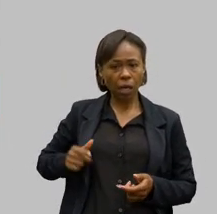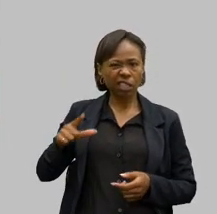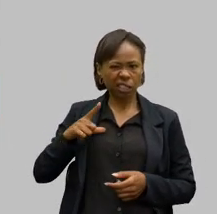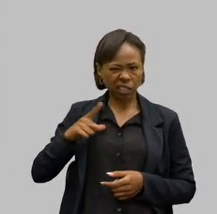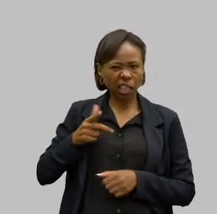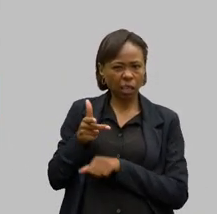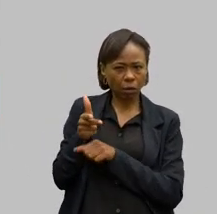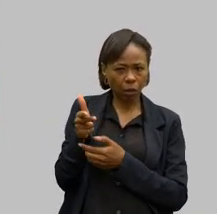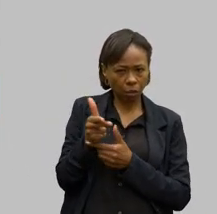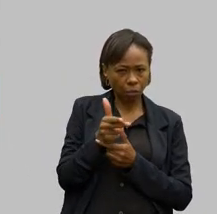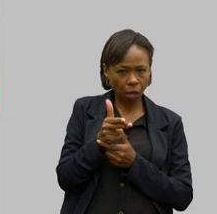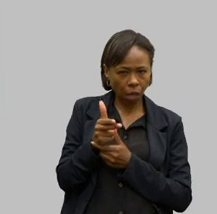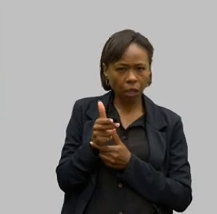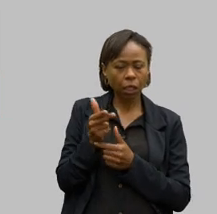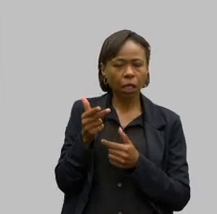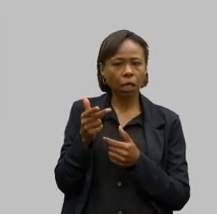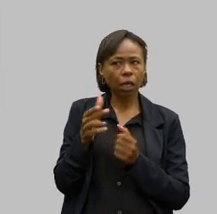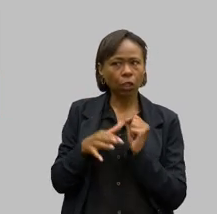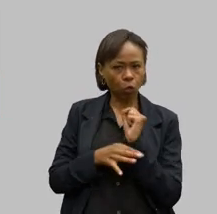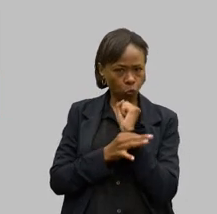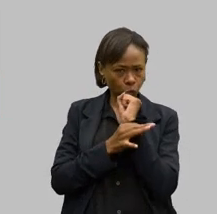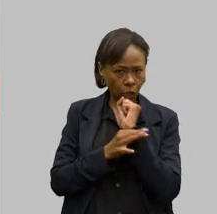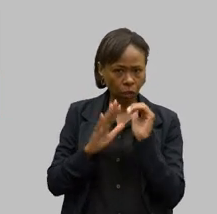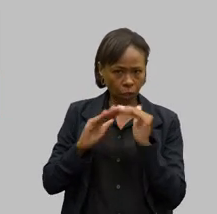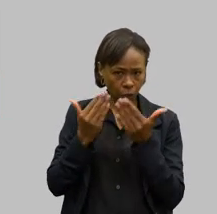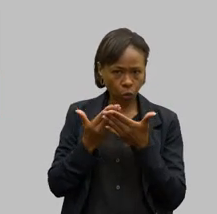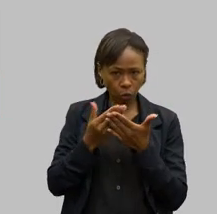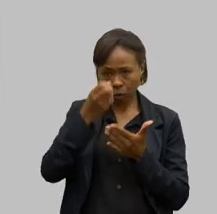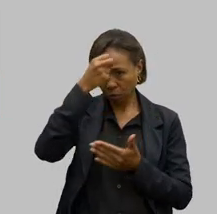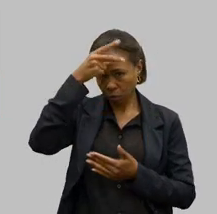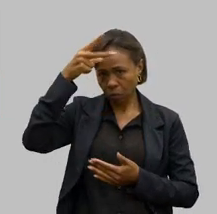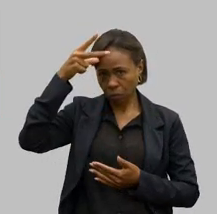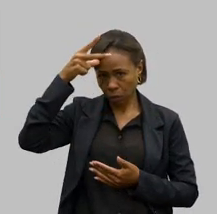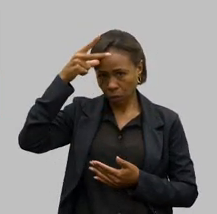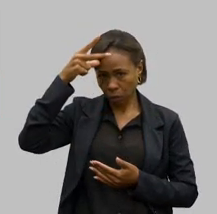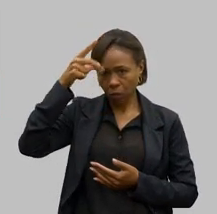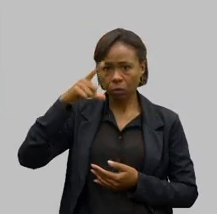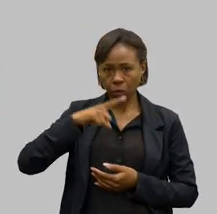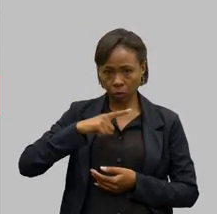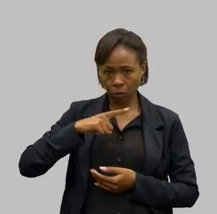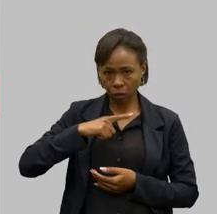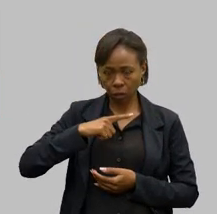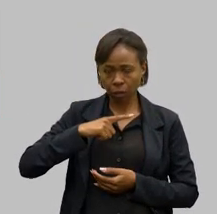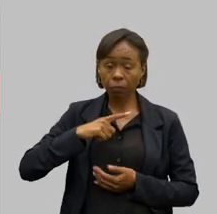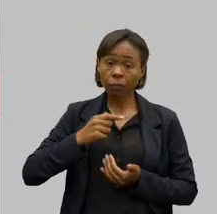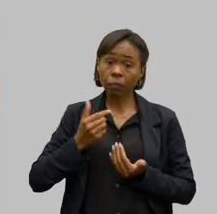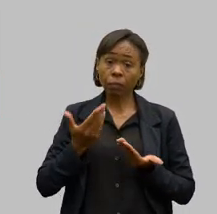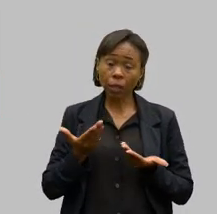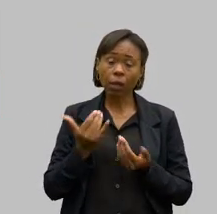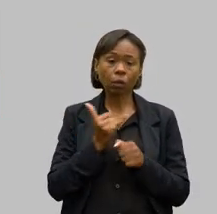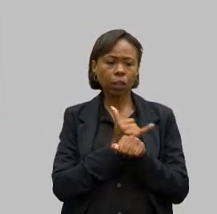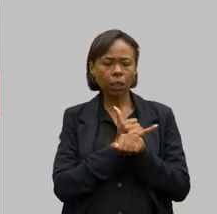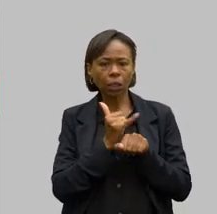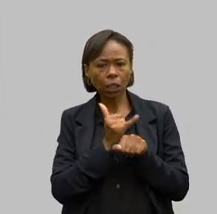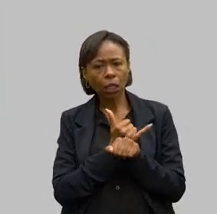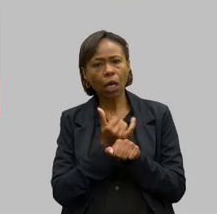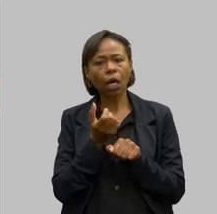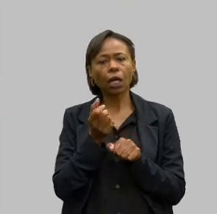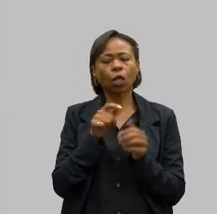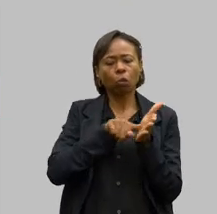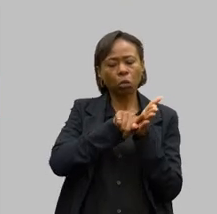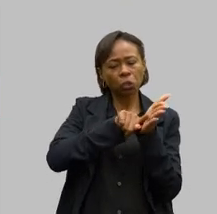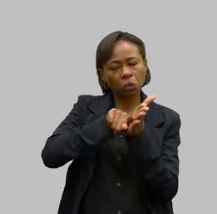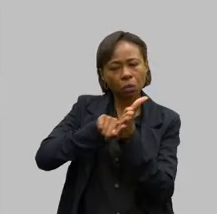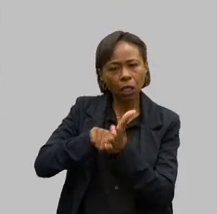escolas municipais já possuem esse guarda municipal treinado. Eu acho que com essas ferramentas, com os dados, com o